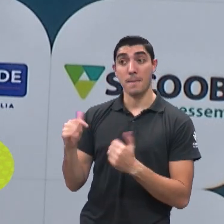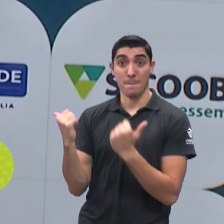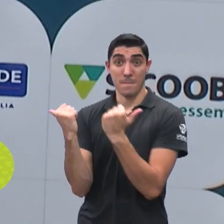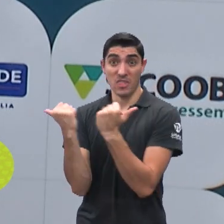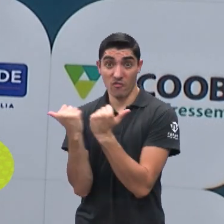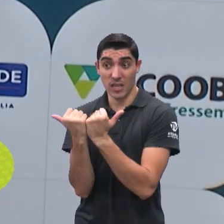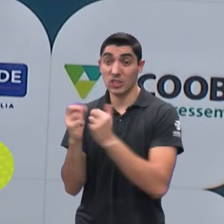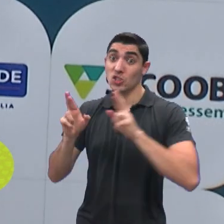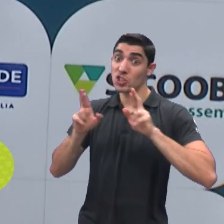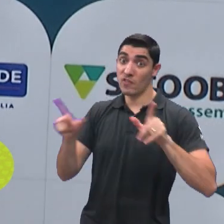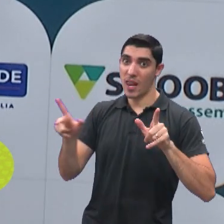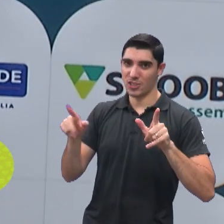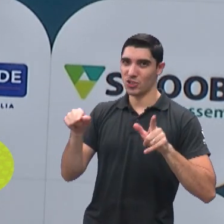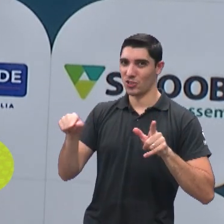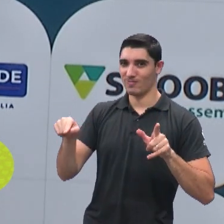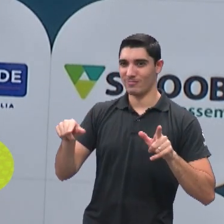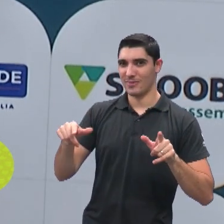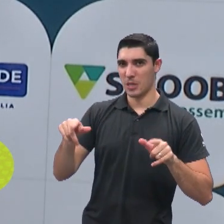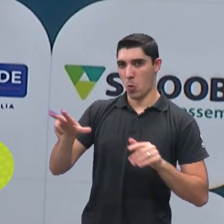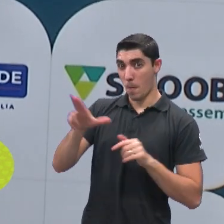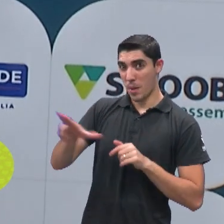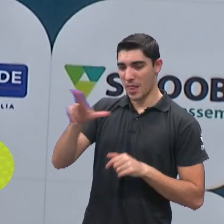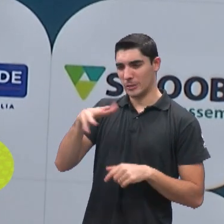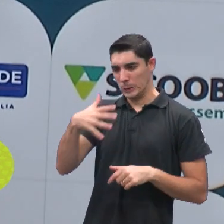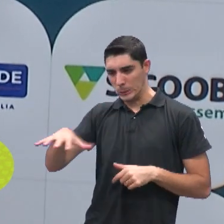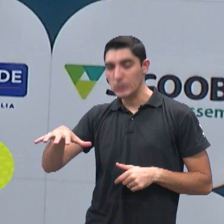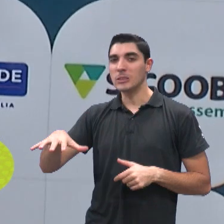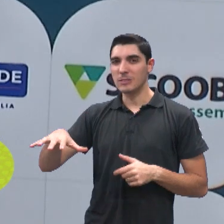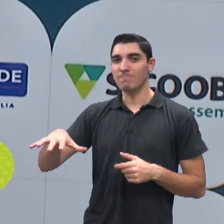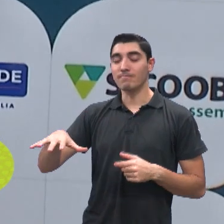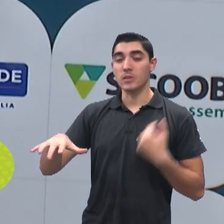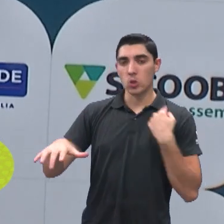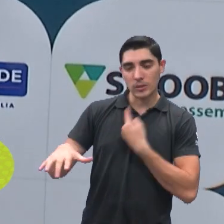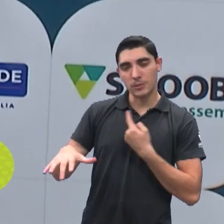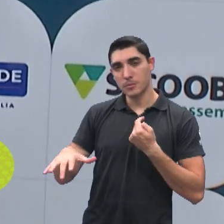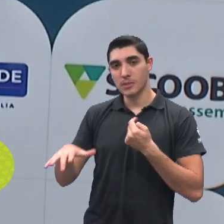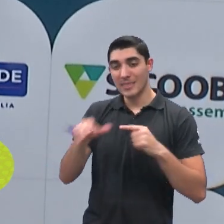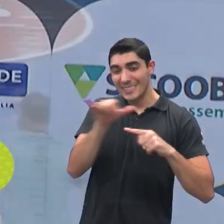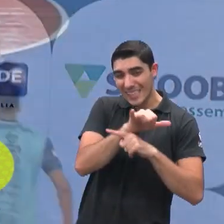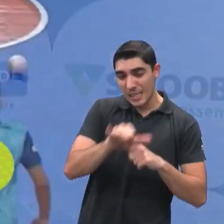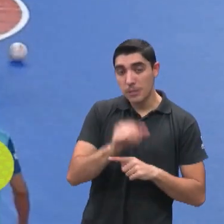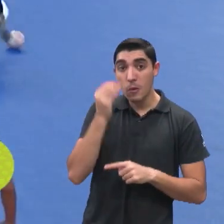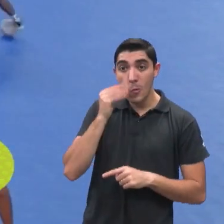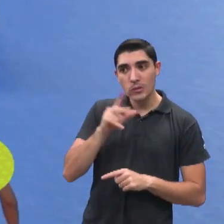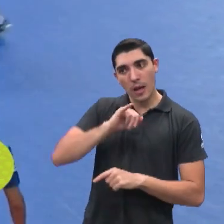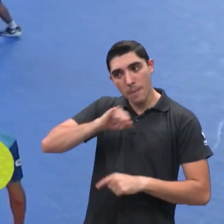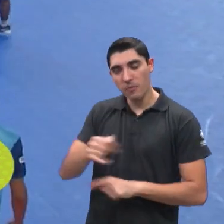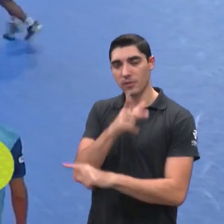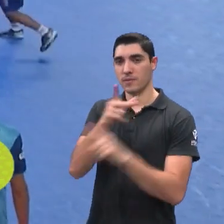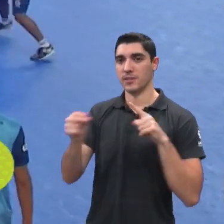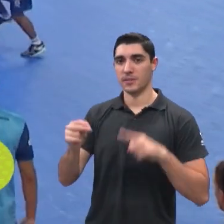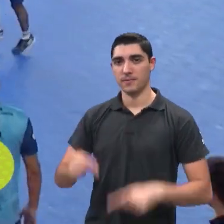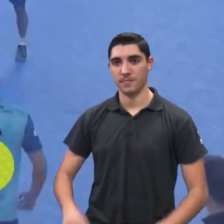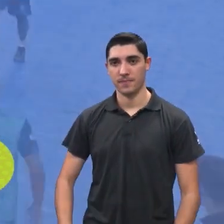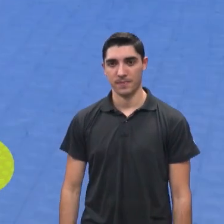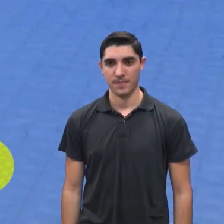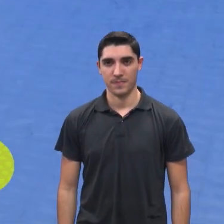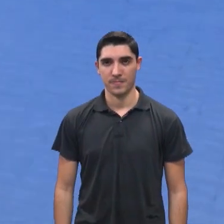da maioria dos clubes, então a gente saber criar vantagem em cima disso.